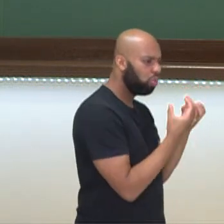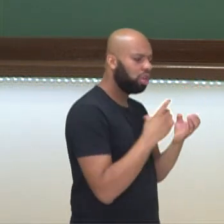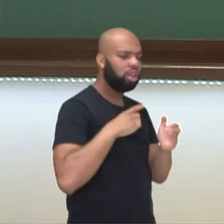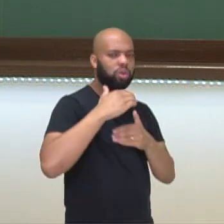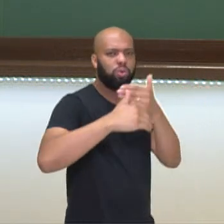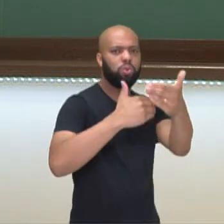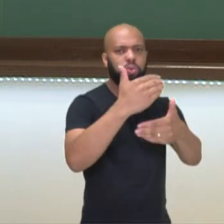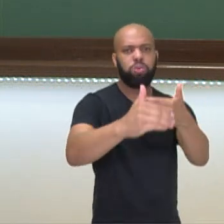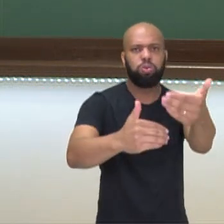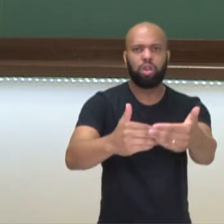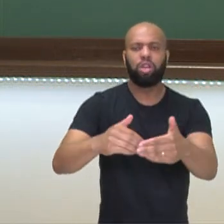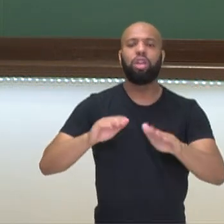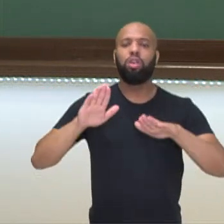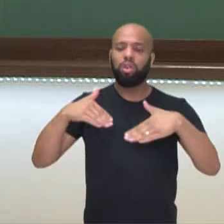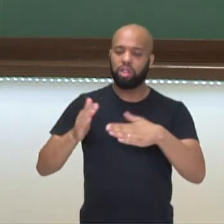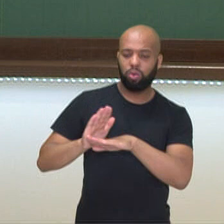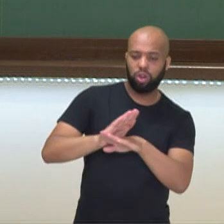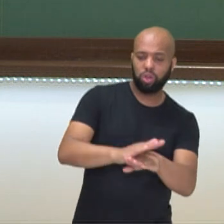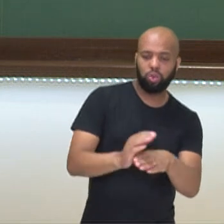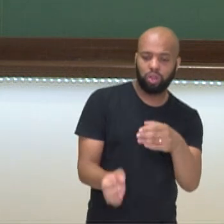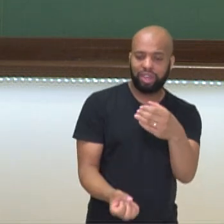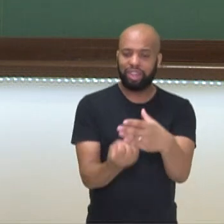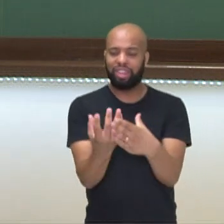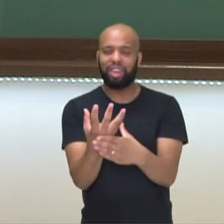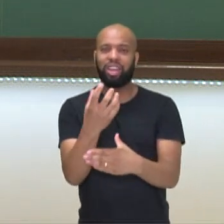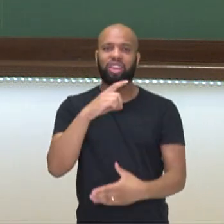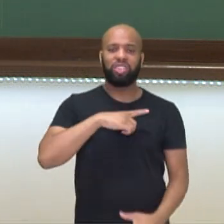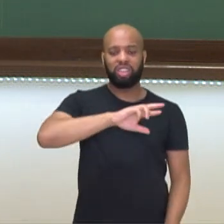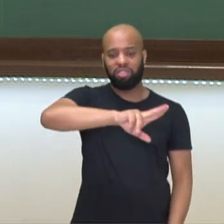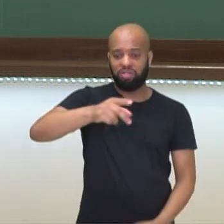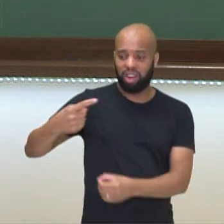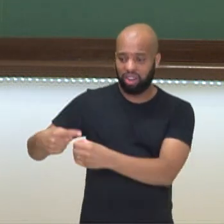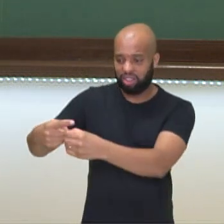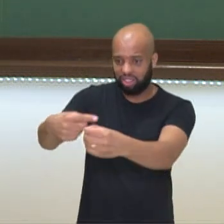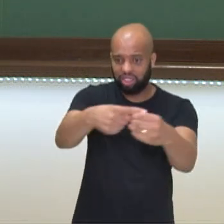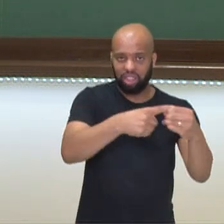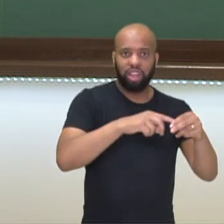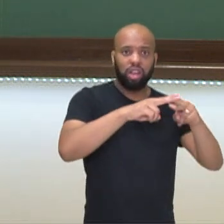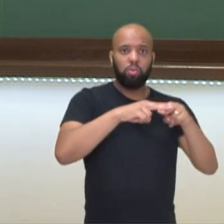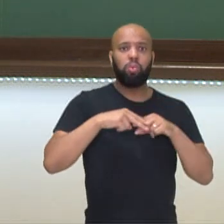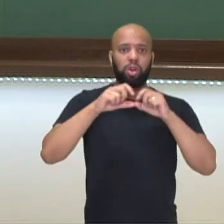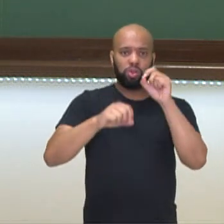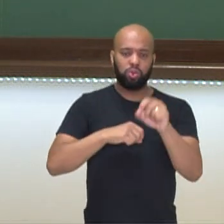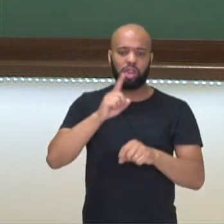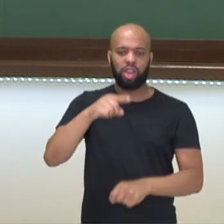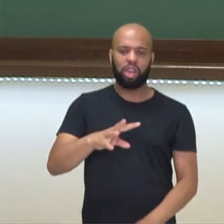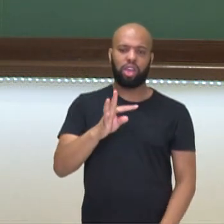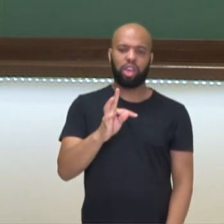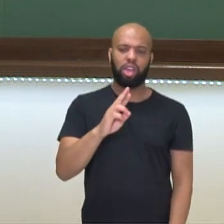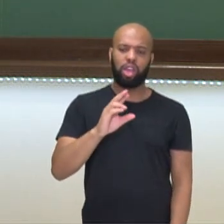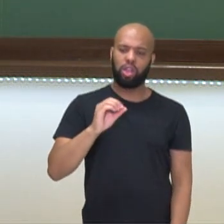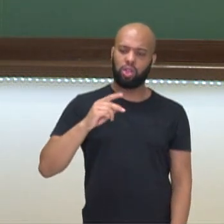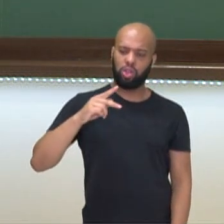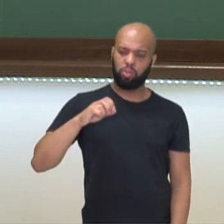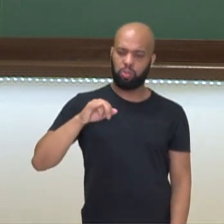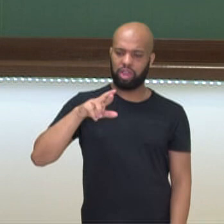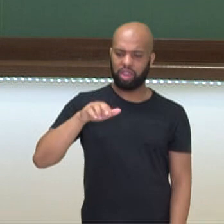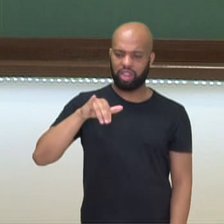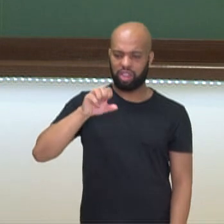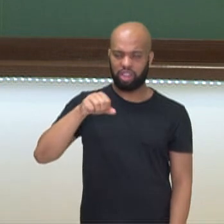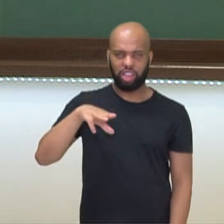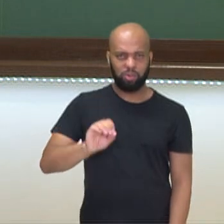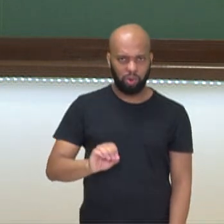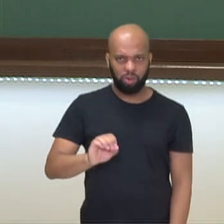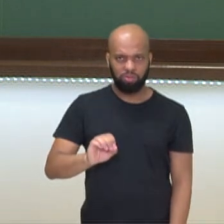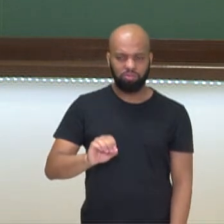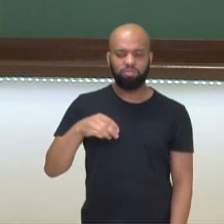também ajudou a criar uma grande quantidade de cidades fruto do tropeirismo no território paranaense. Além da